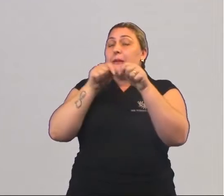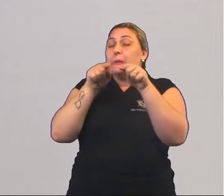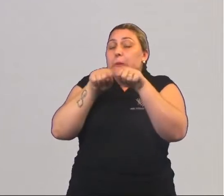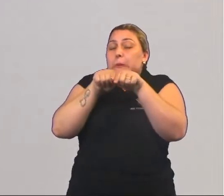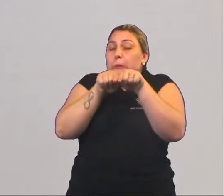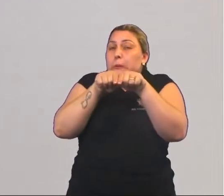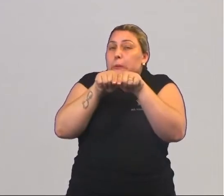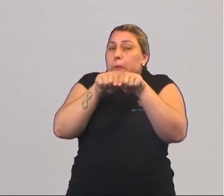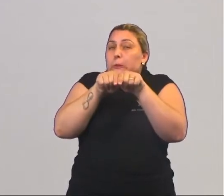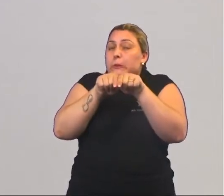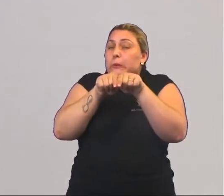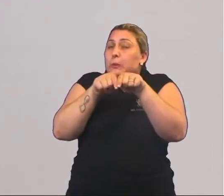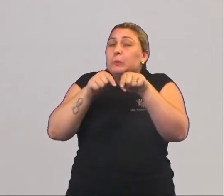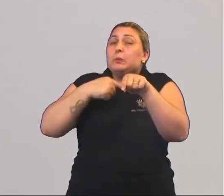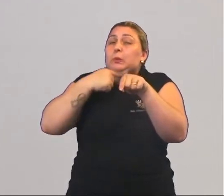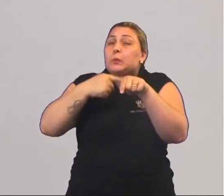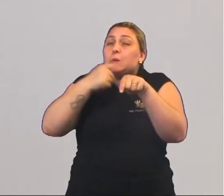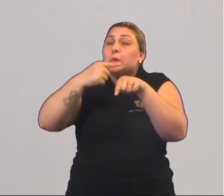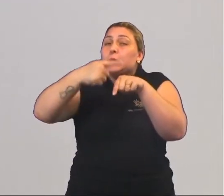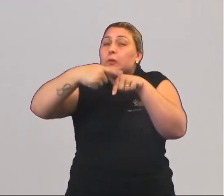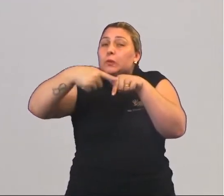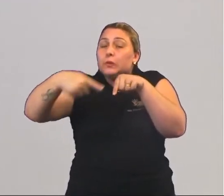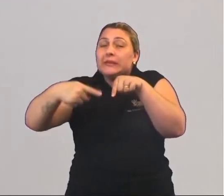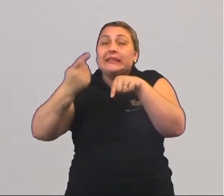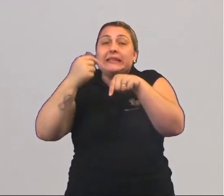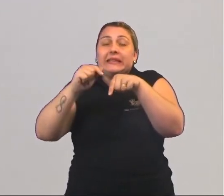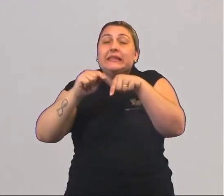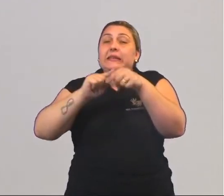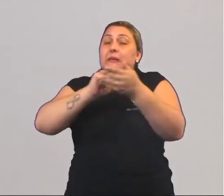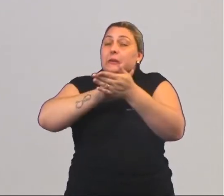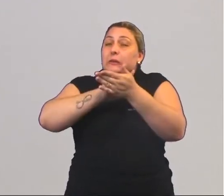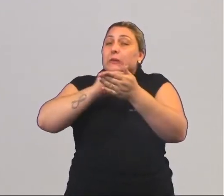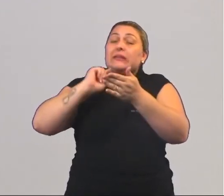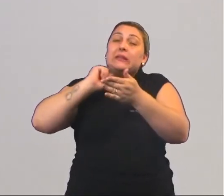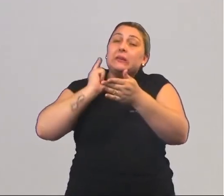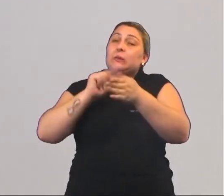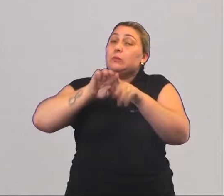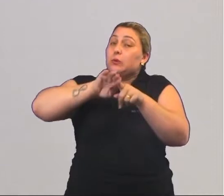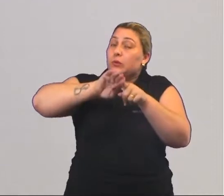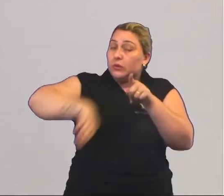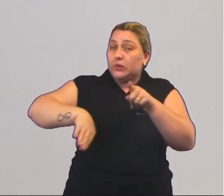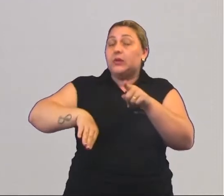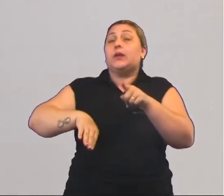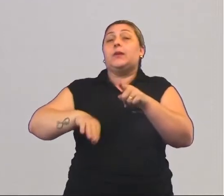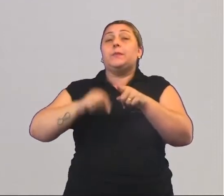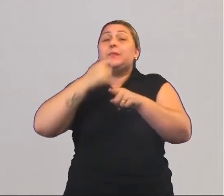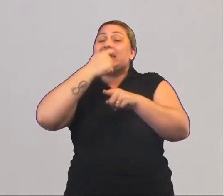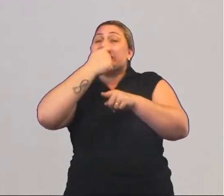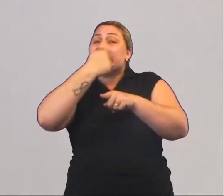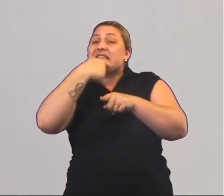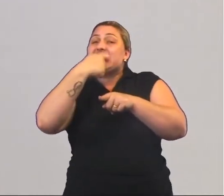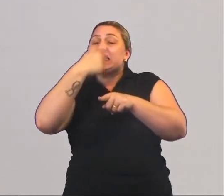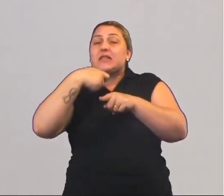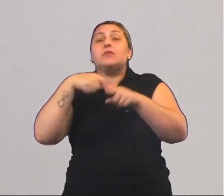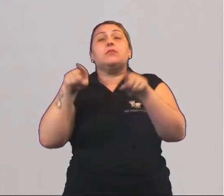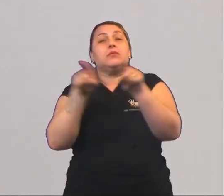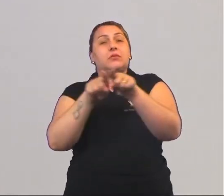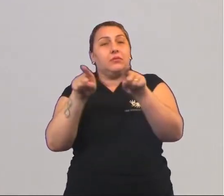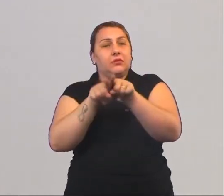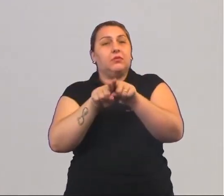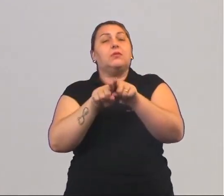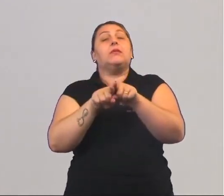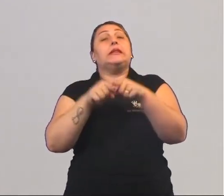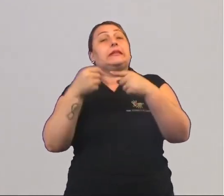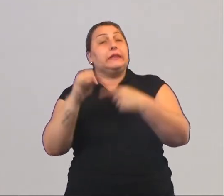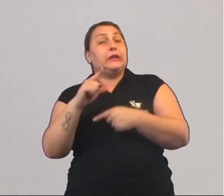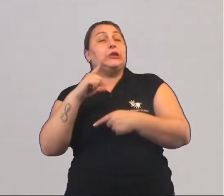né, coladinhos um no outro, e aquela sujeirinha, se ela não for retirada com o uso do fio dental, o palito, por sua vez, não tem a mesma eficácia,